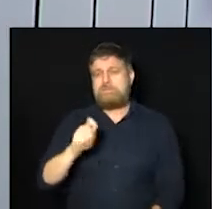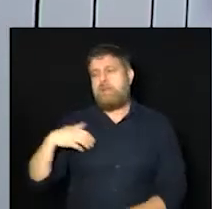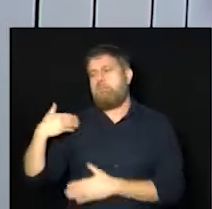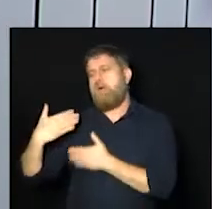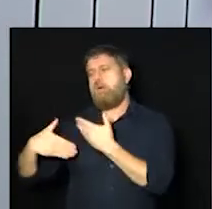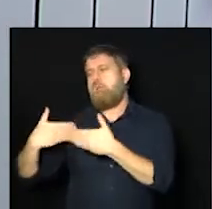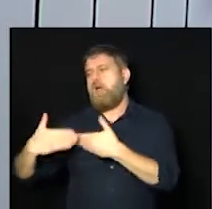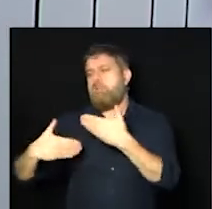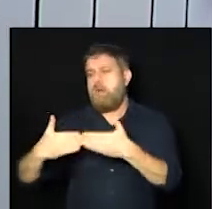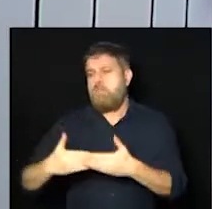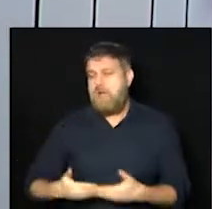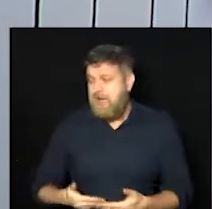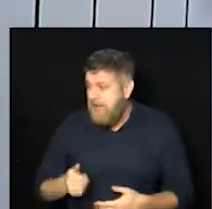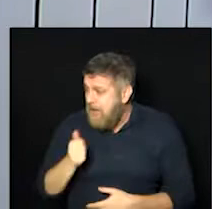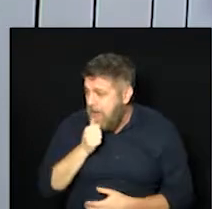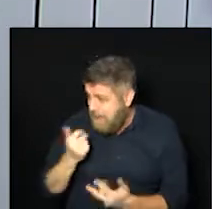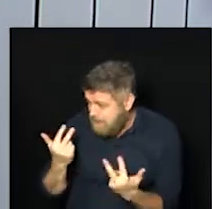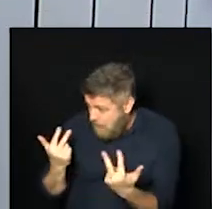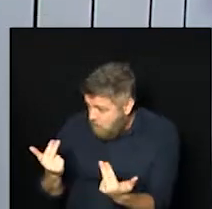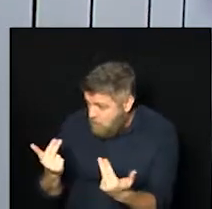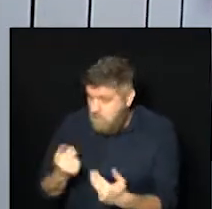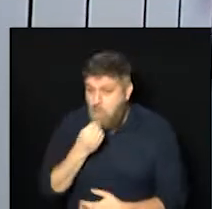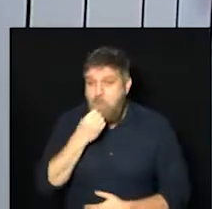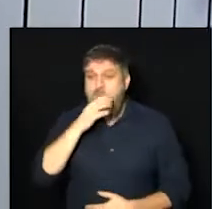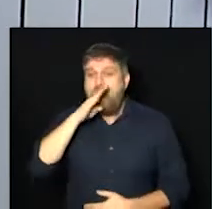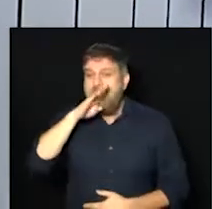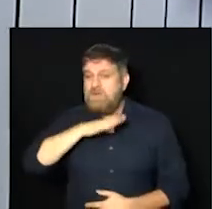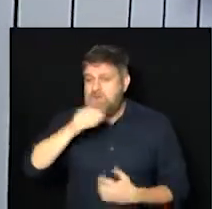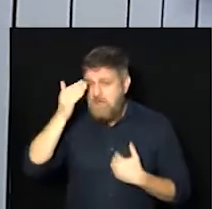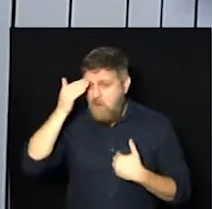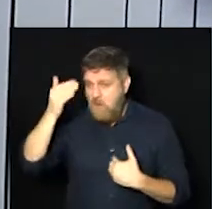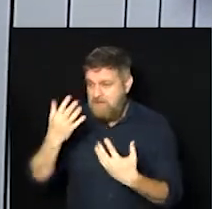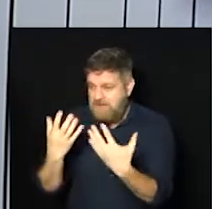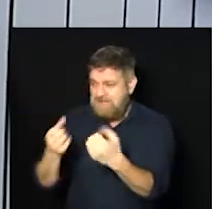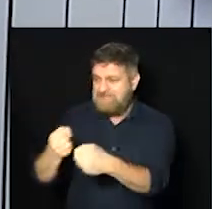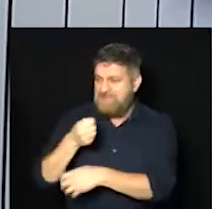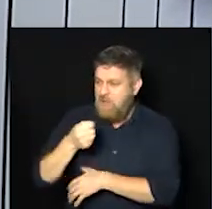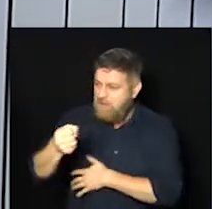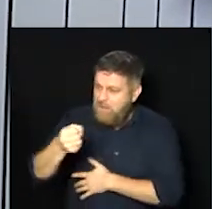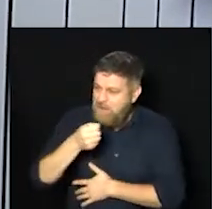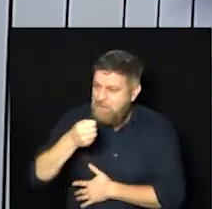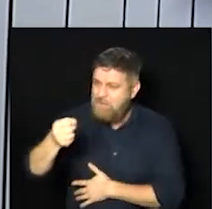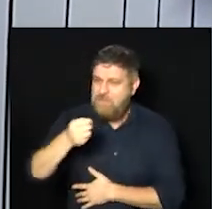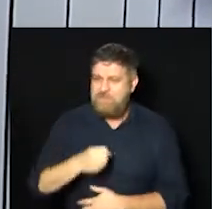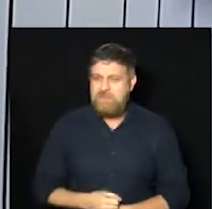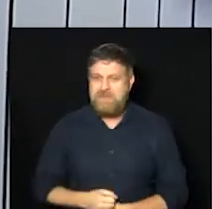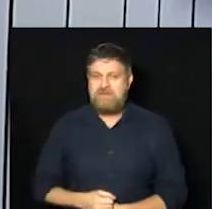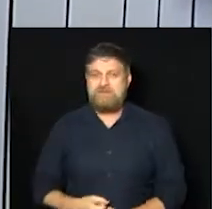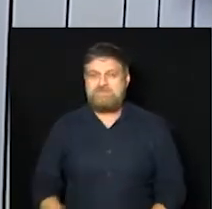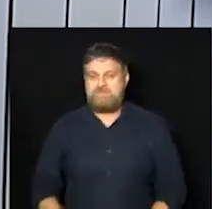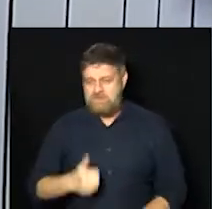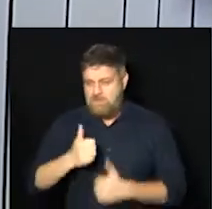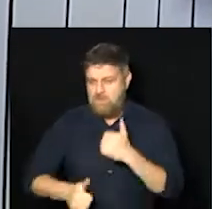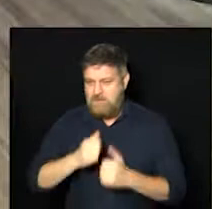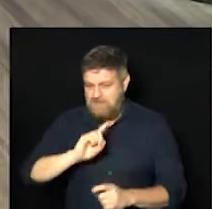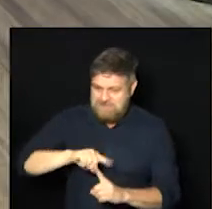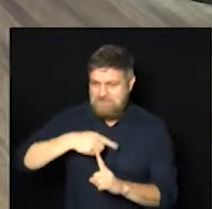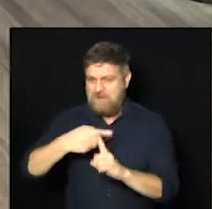o cenário ainda é o mesmo? Boa tarde, muito obrigado por ter aceito o convite para participar aqui do Mais Esportes dentro do Câmara